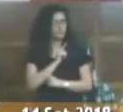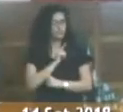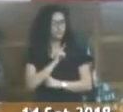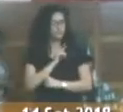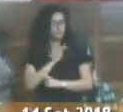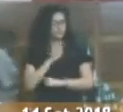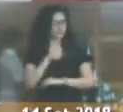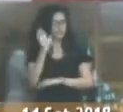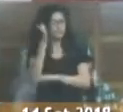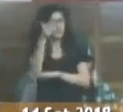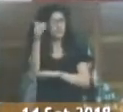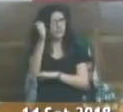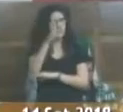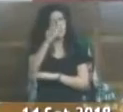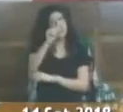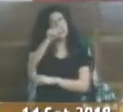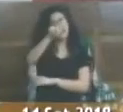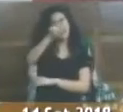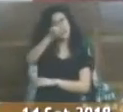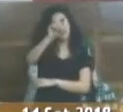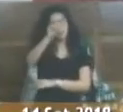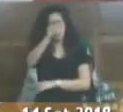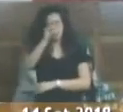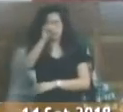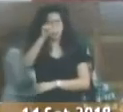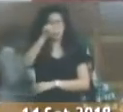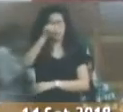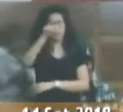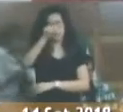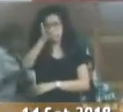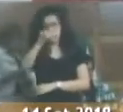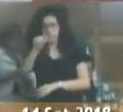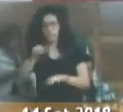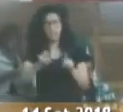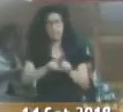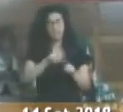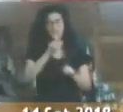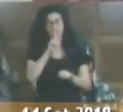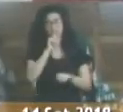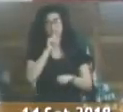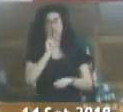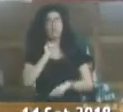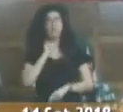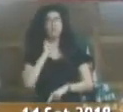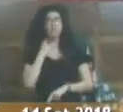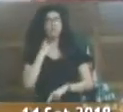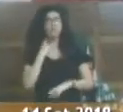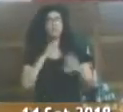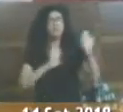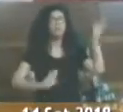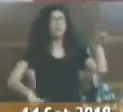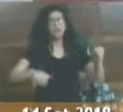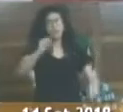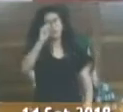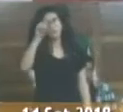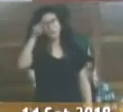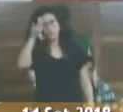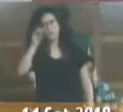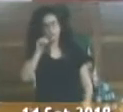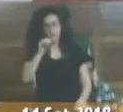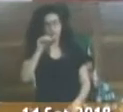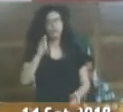aí. Agroecologia, o saneamento ecológico está sendo feito hoje na Praia do Sono, as aldeias estão pedindo, várias comunidades